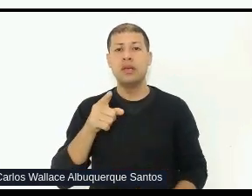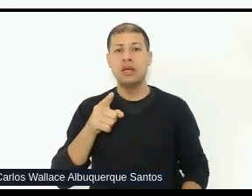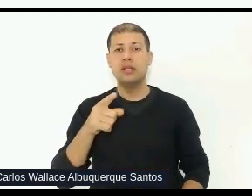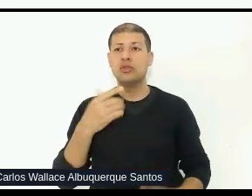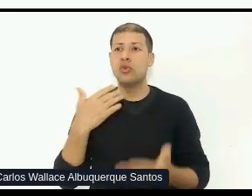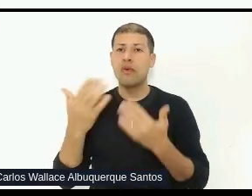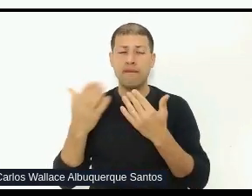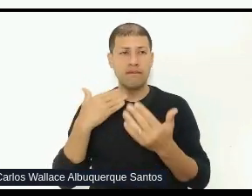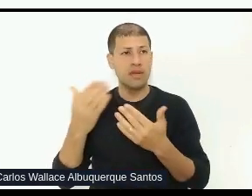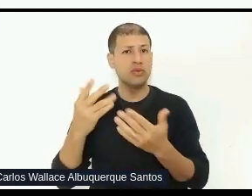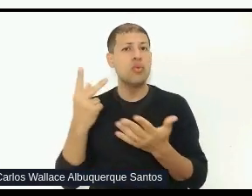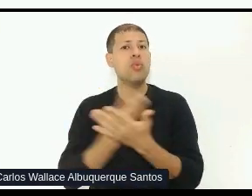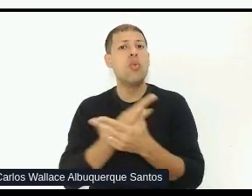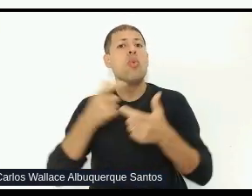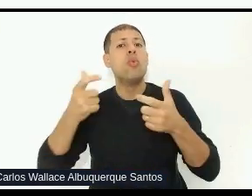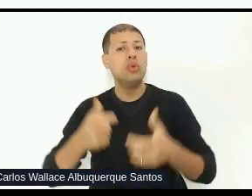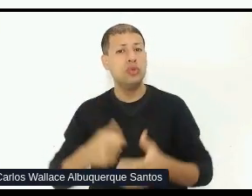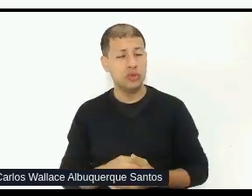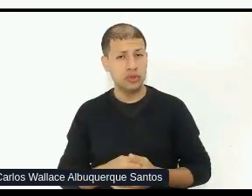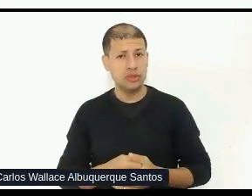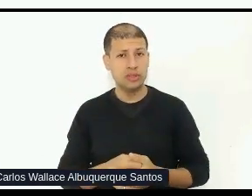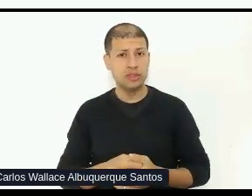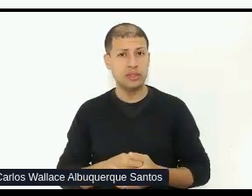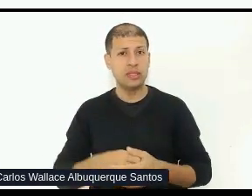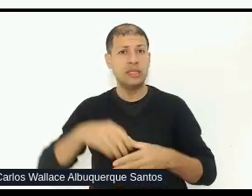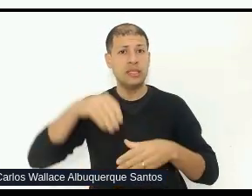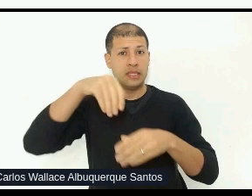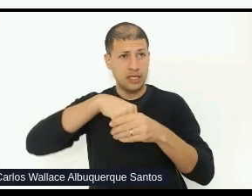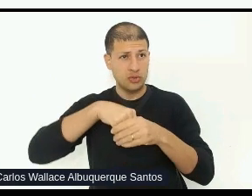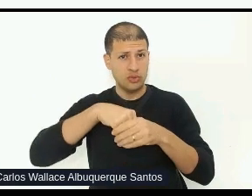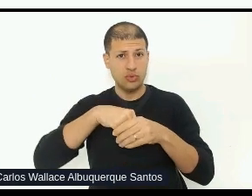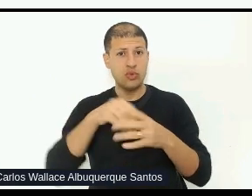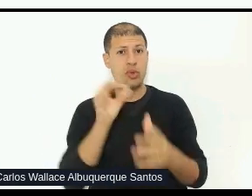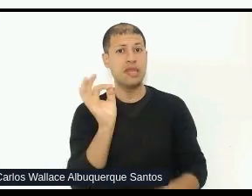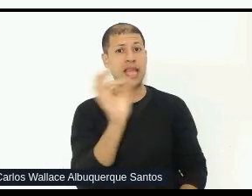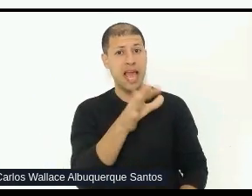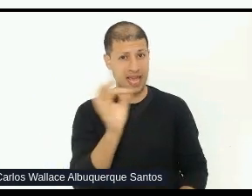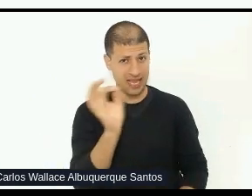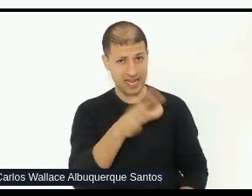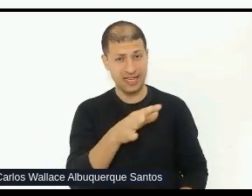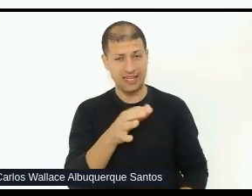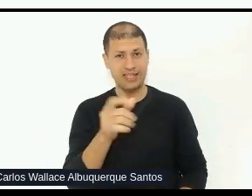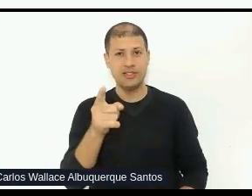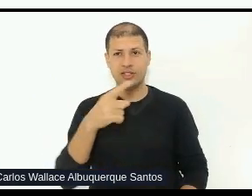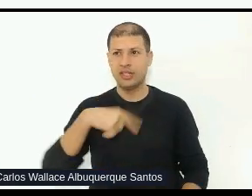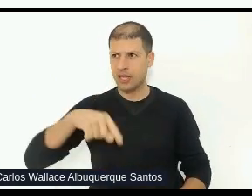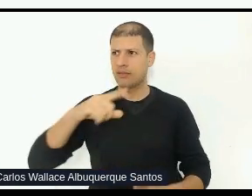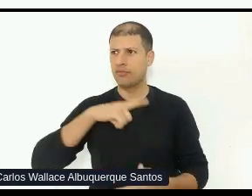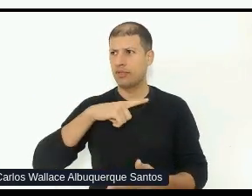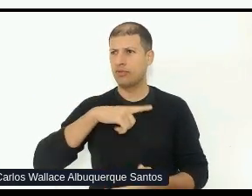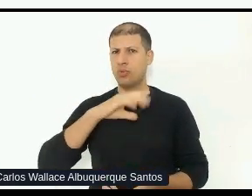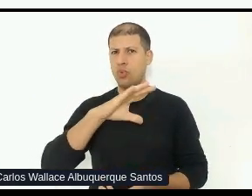acontece dentro, né, de um grupo do Telegram, que a gente está, coordenadores,